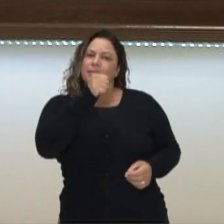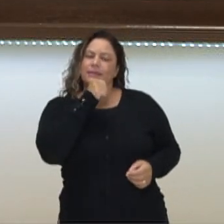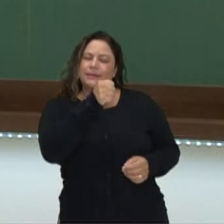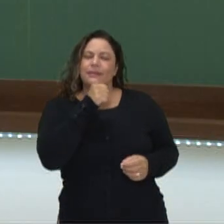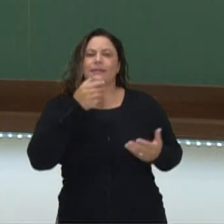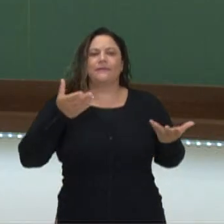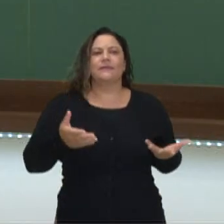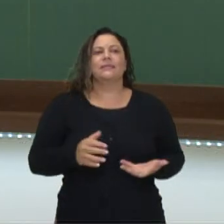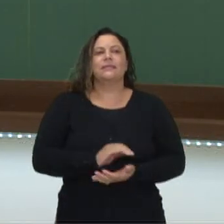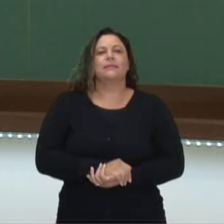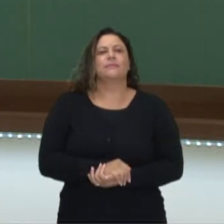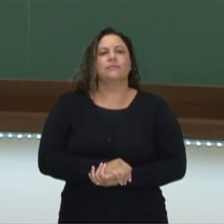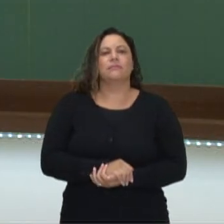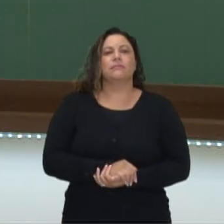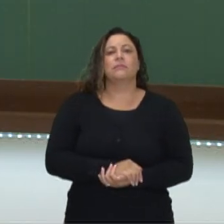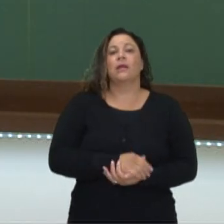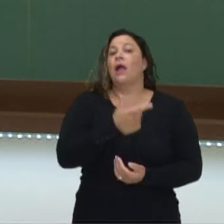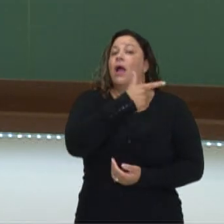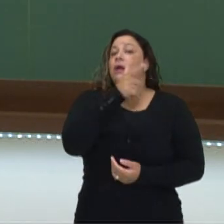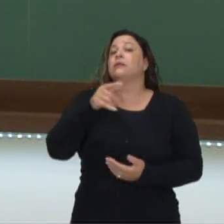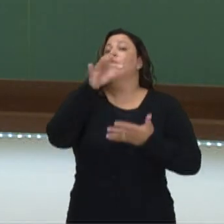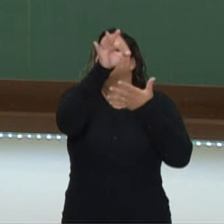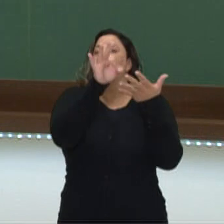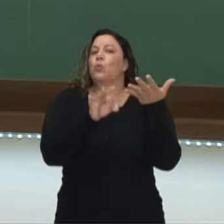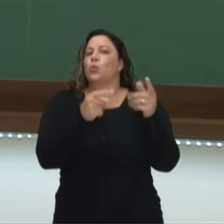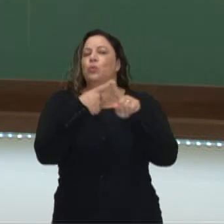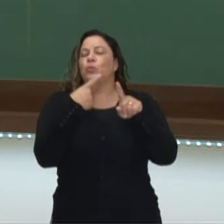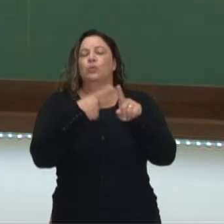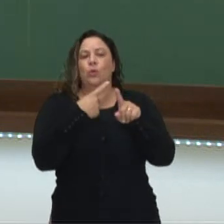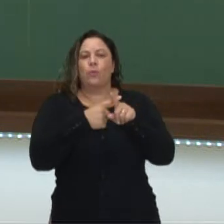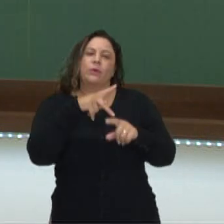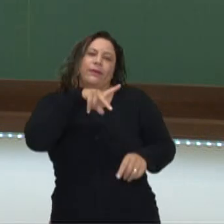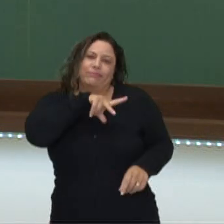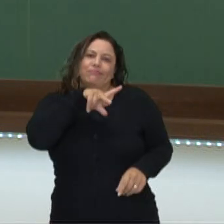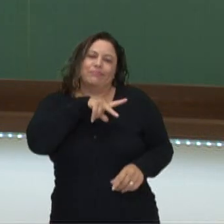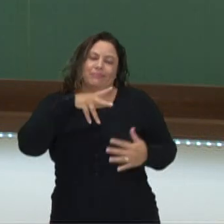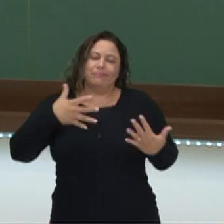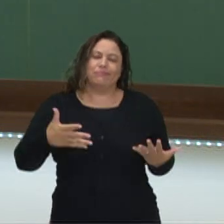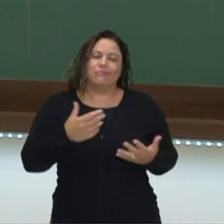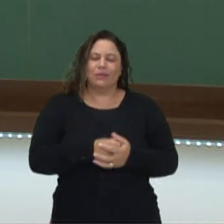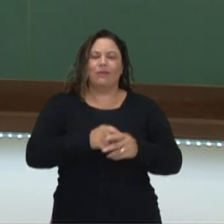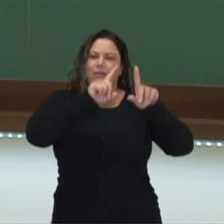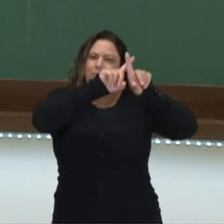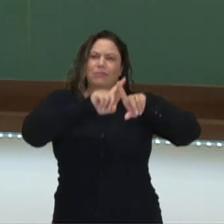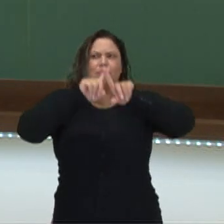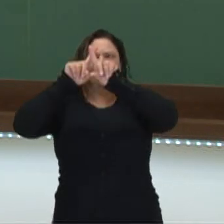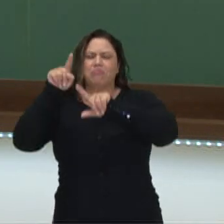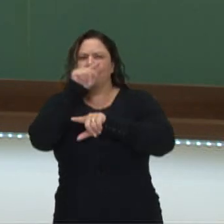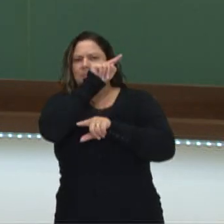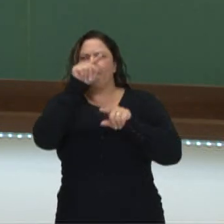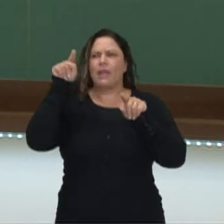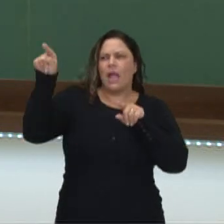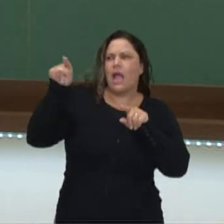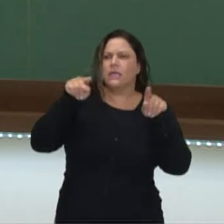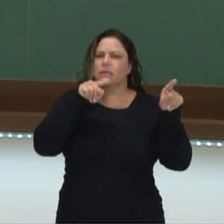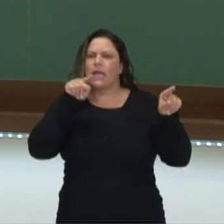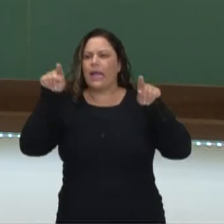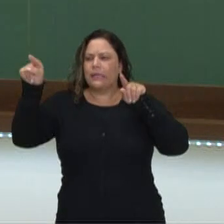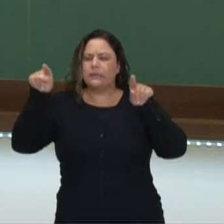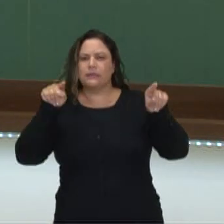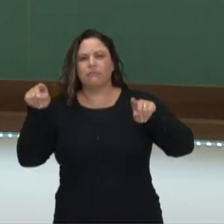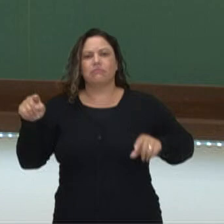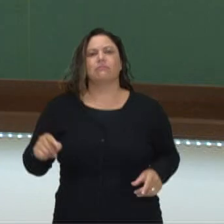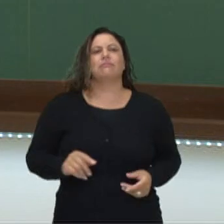dele? Não tem correção essa porque é uma resposta pessoal. Você marca aí você marcou qual você imagina que você vai